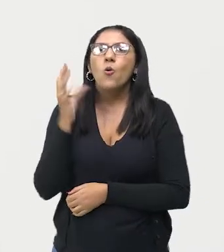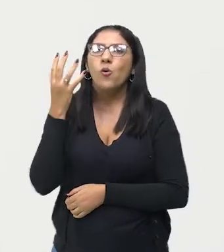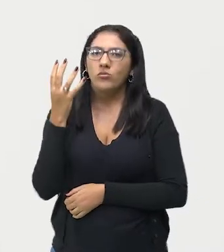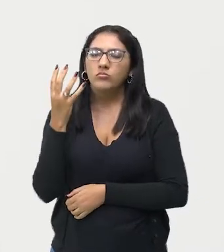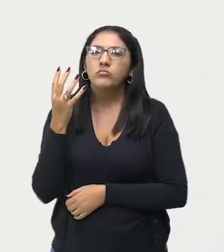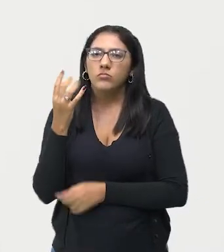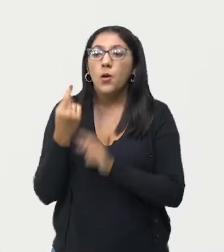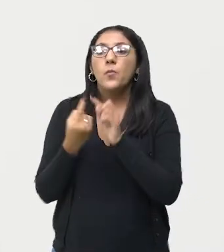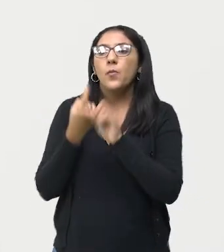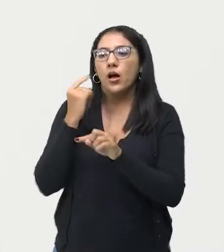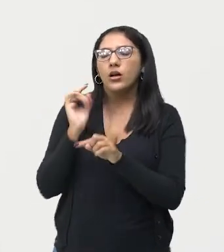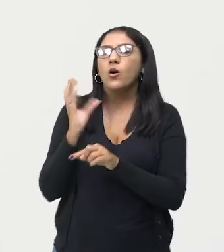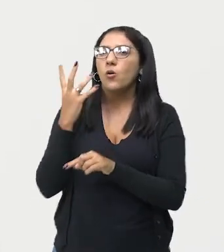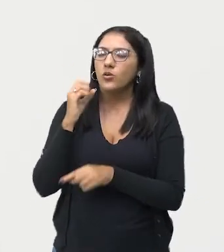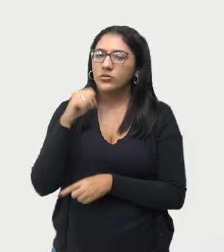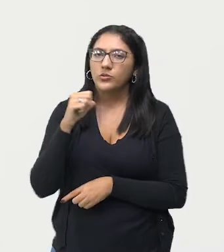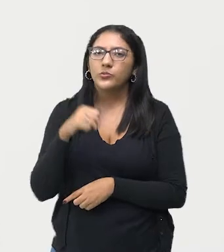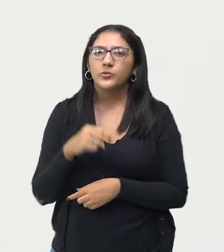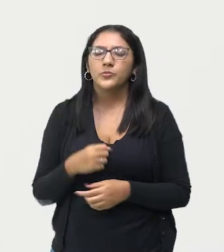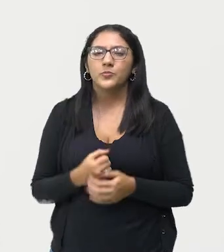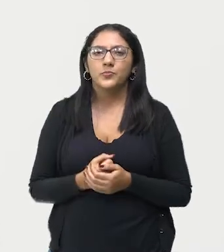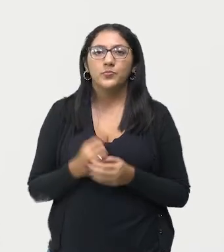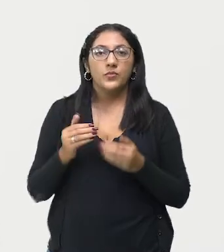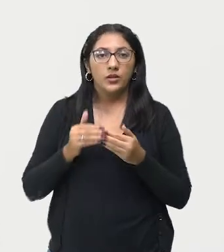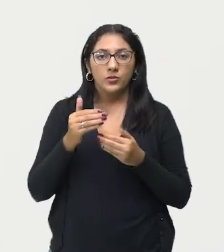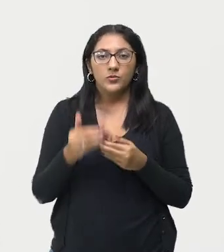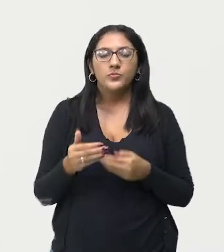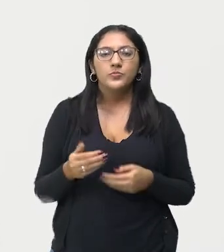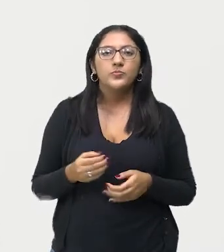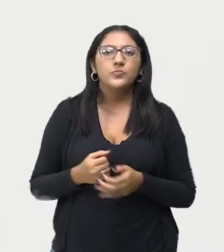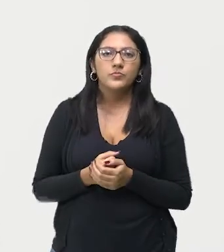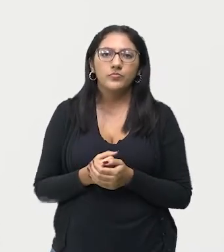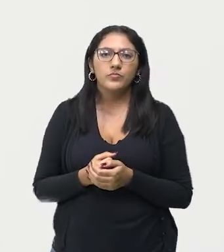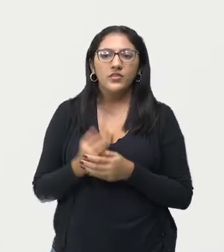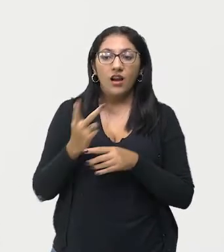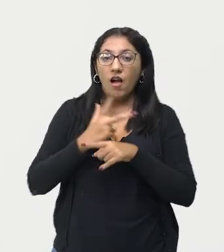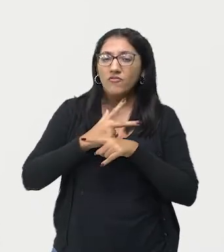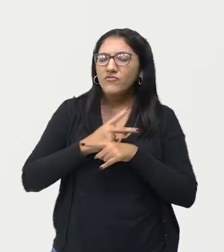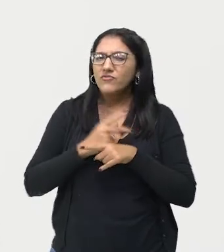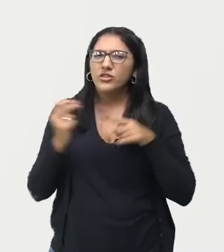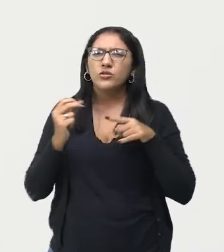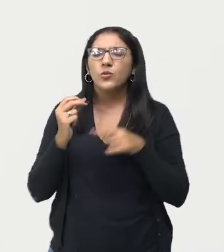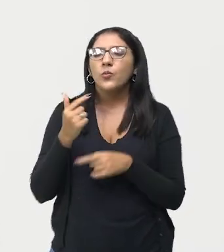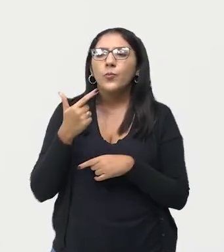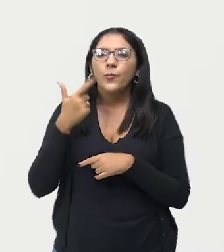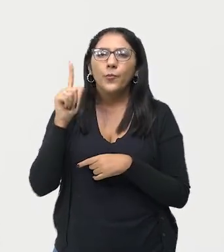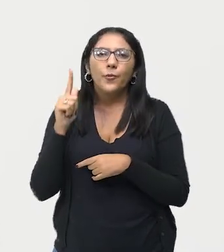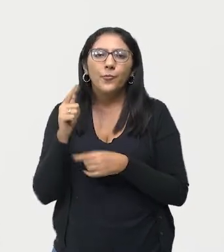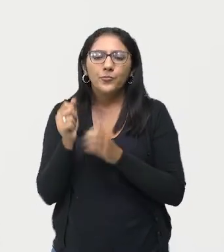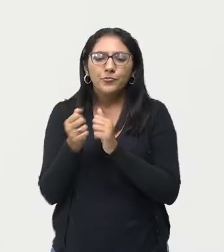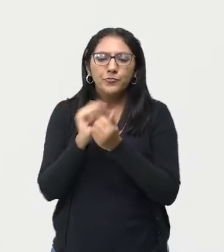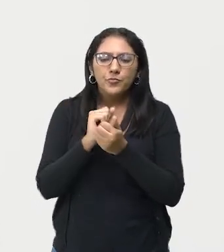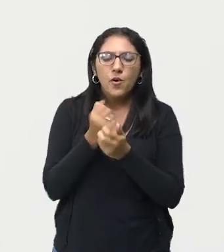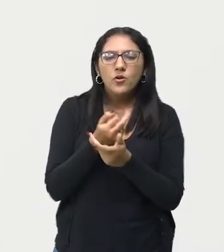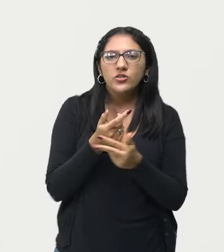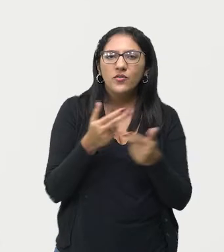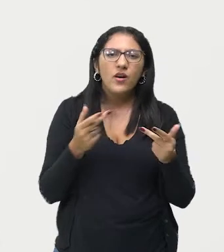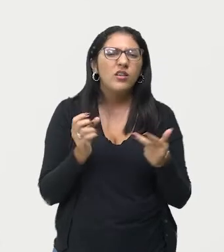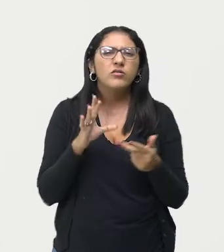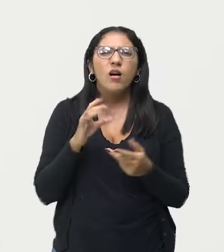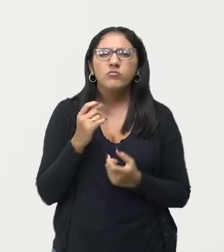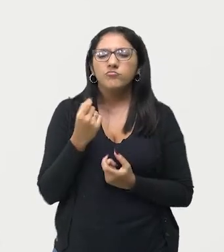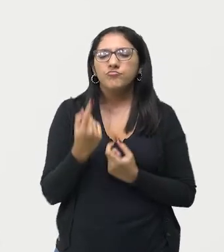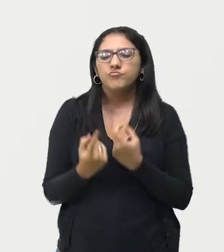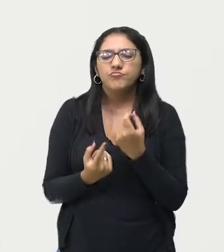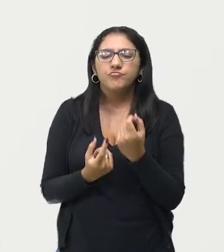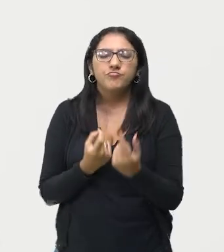Efetivamente ocorreu. E, mais adiante, as vitórias nos outros esportes não passavam de conquistas